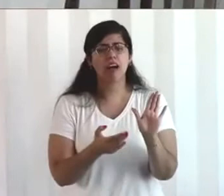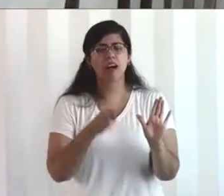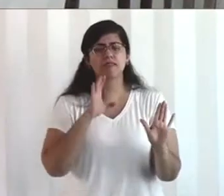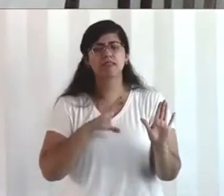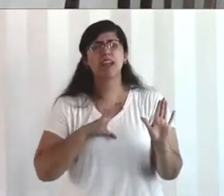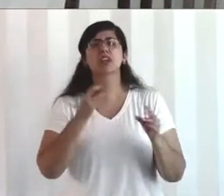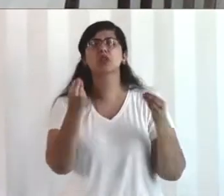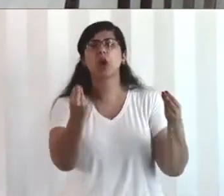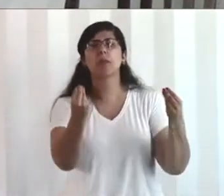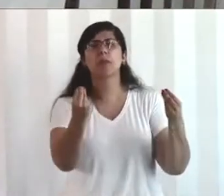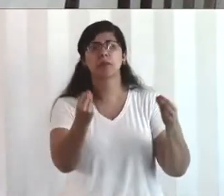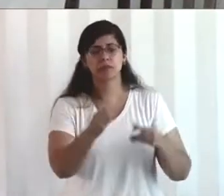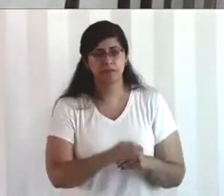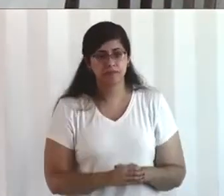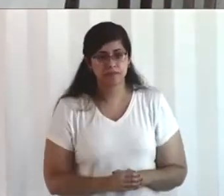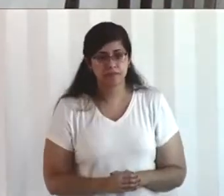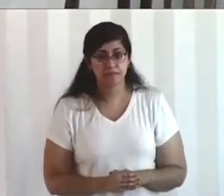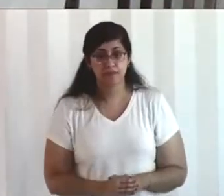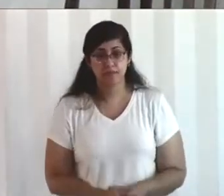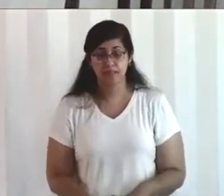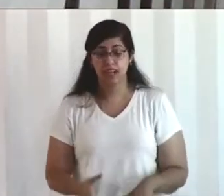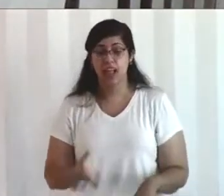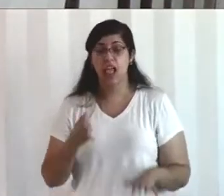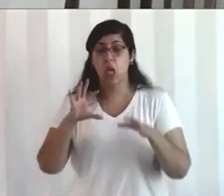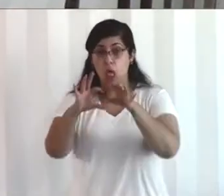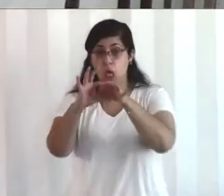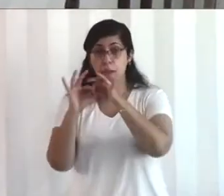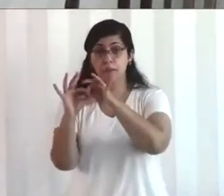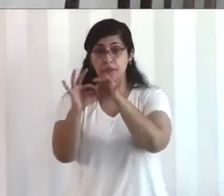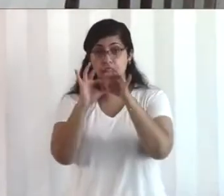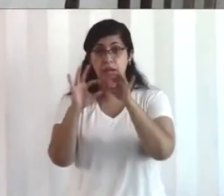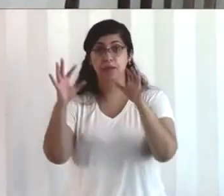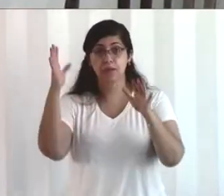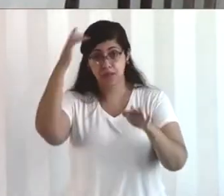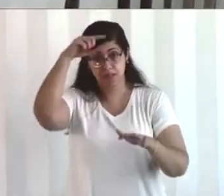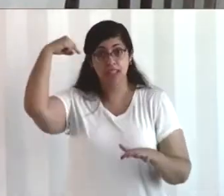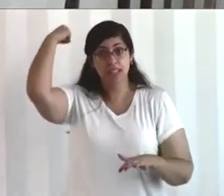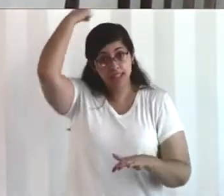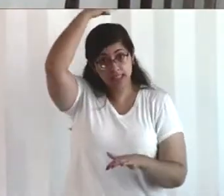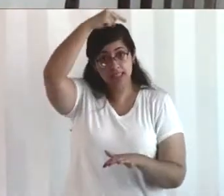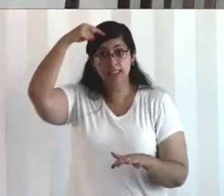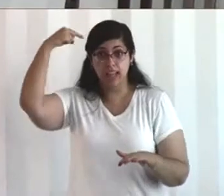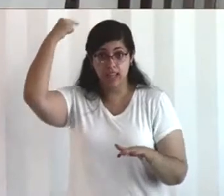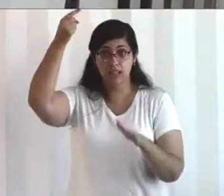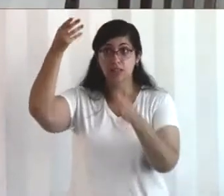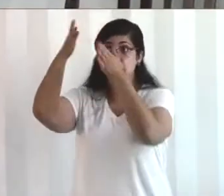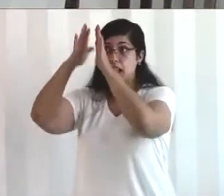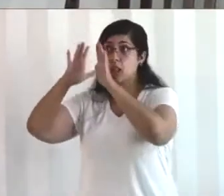Quando há comunhão dos santos, em torno do seu nome, em torno do culto, mas quando